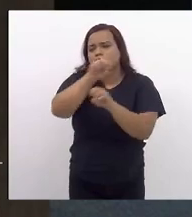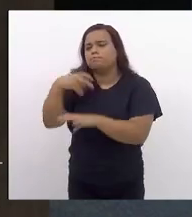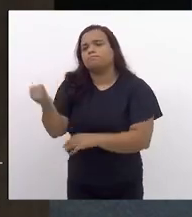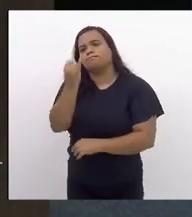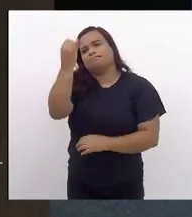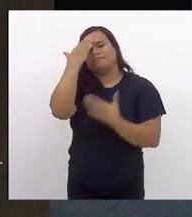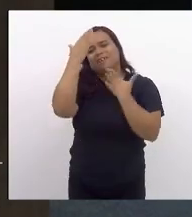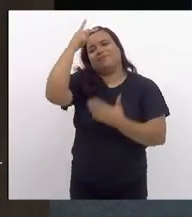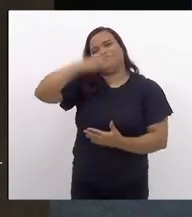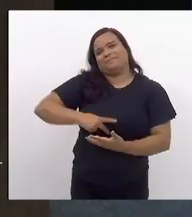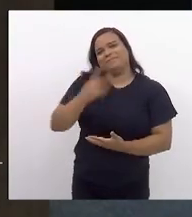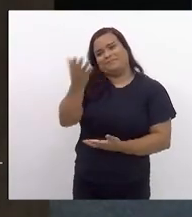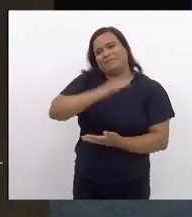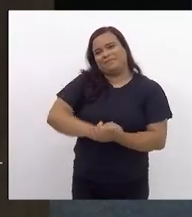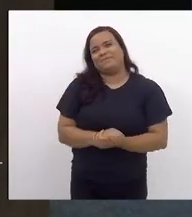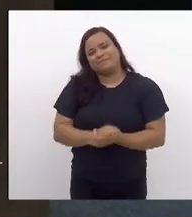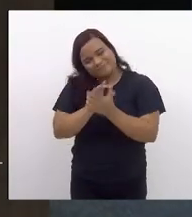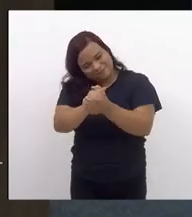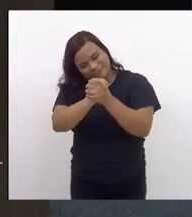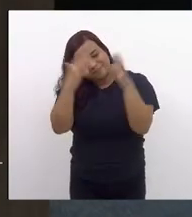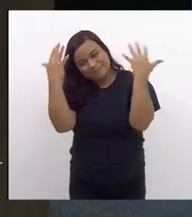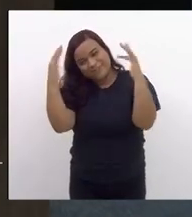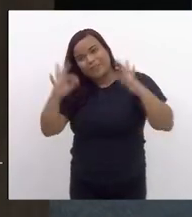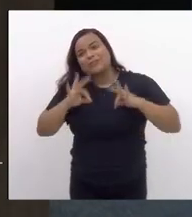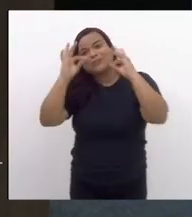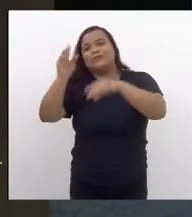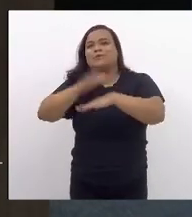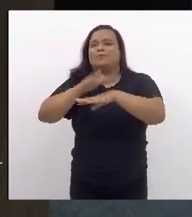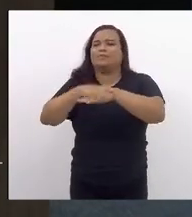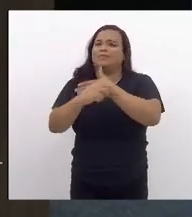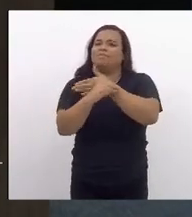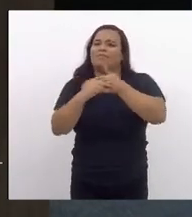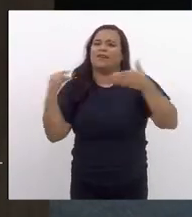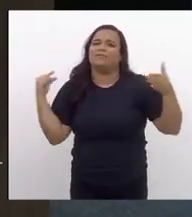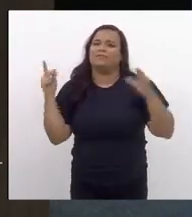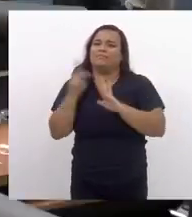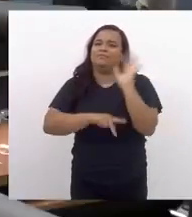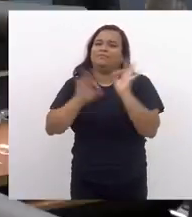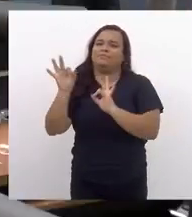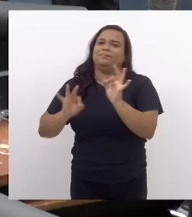senhora presidenta. Parabéns, presidente, a todos parabéns os autores e autoras desse projeto.